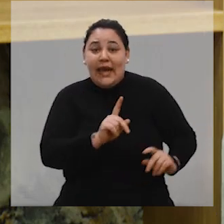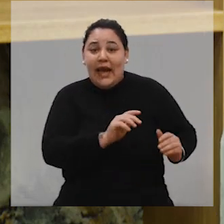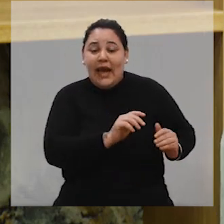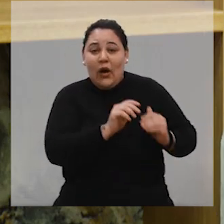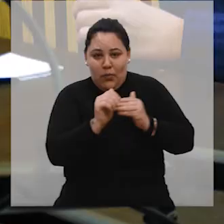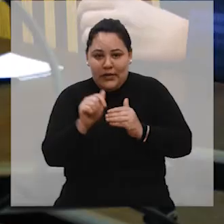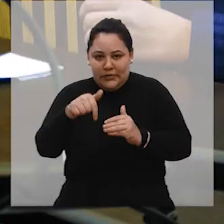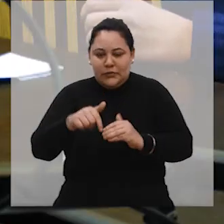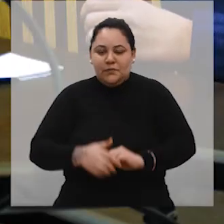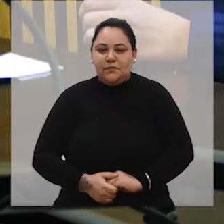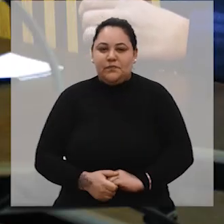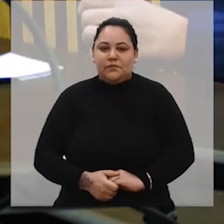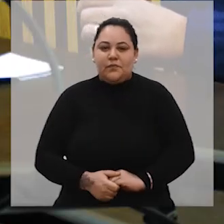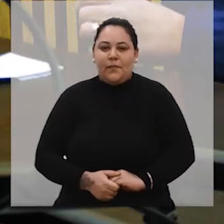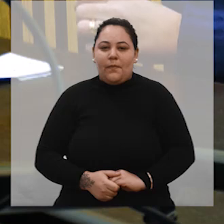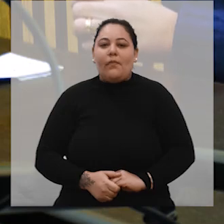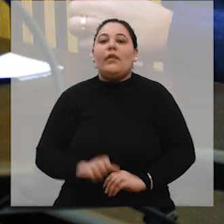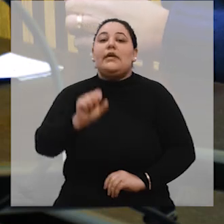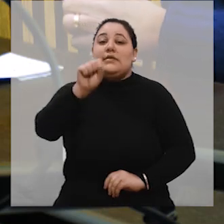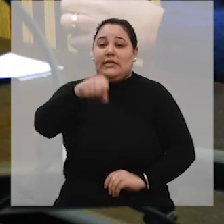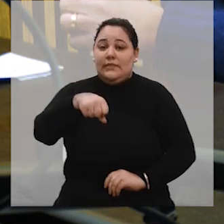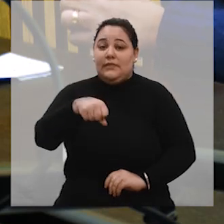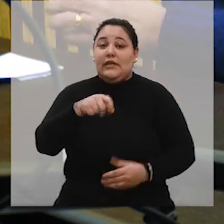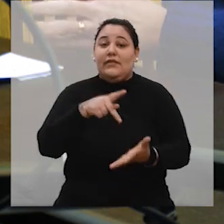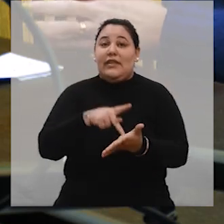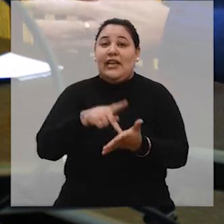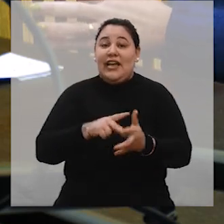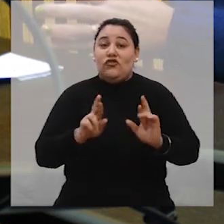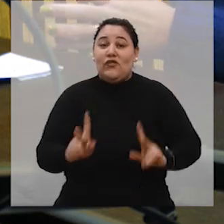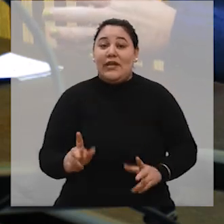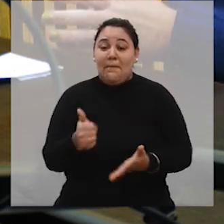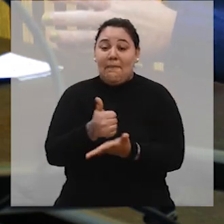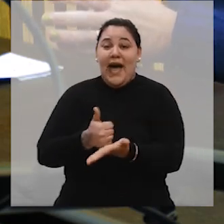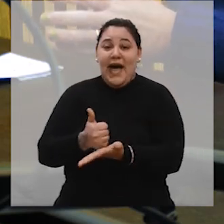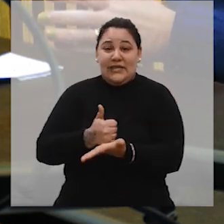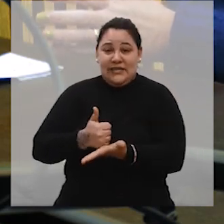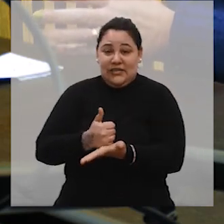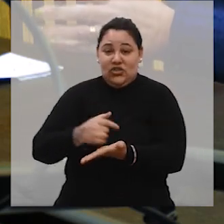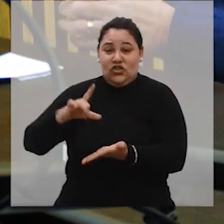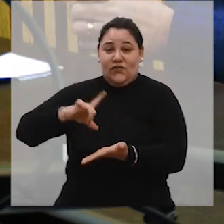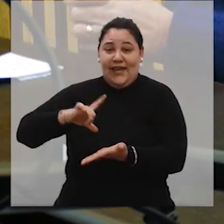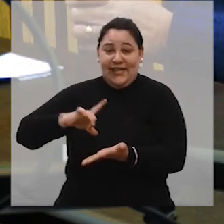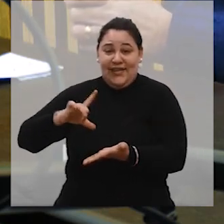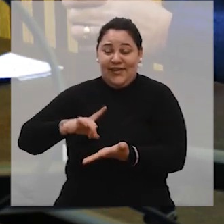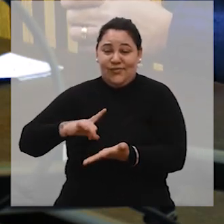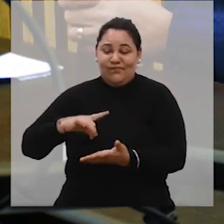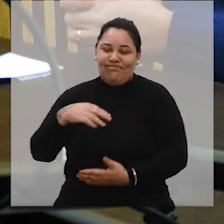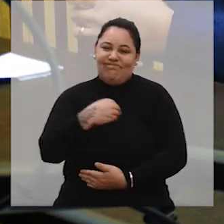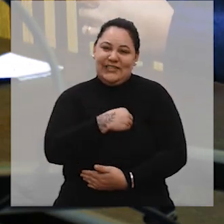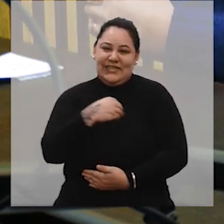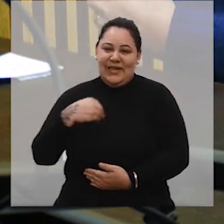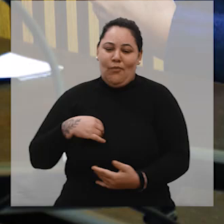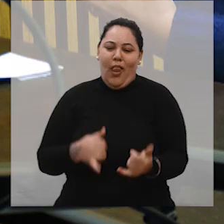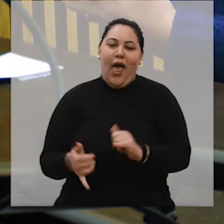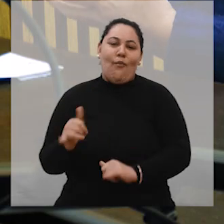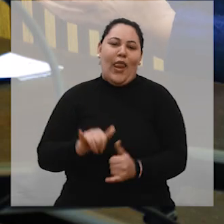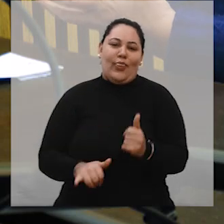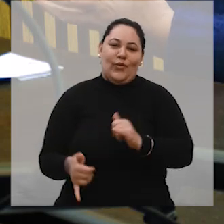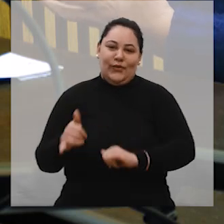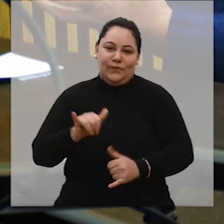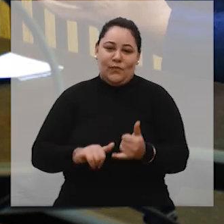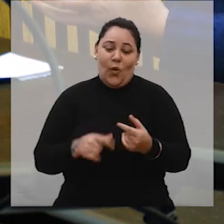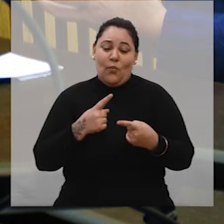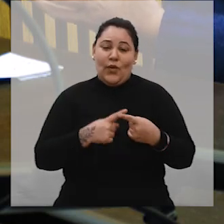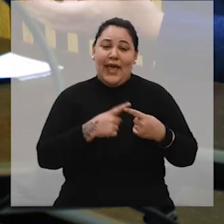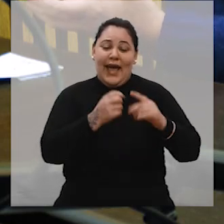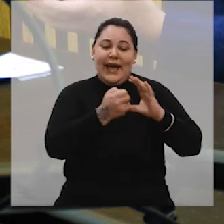Leonora? Sim. Mas a diferença basicamente a gente vai ter com o exame laboratorial, porque a